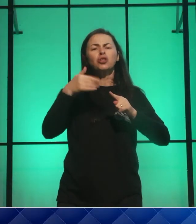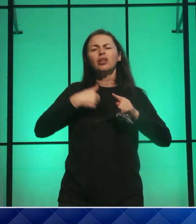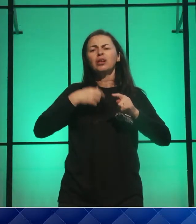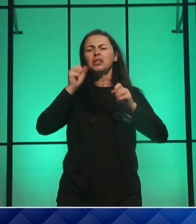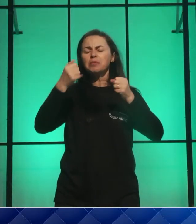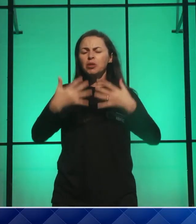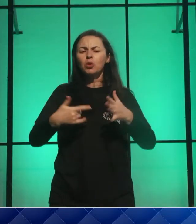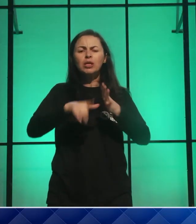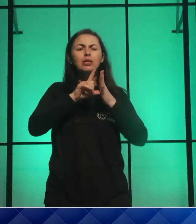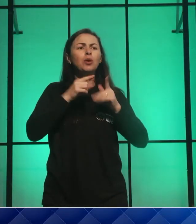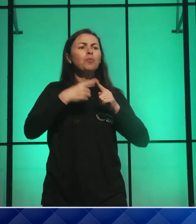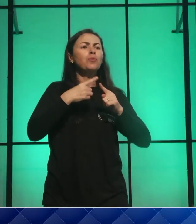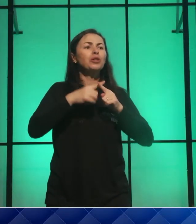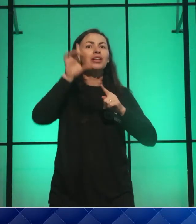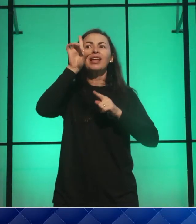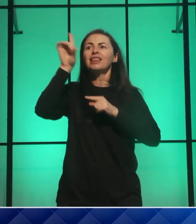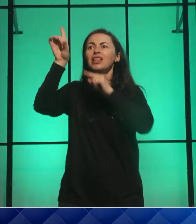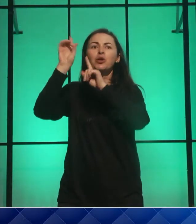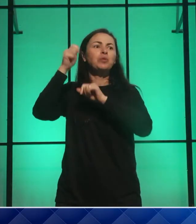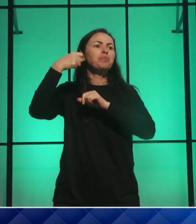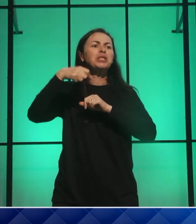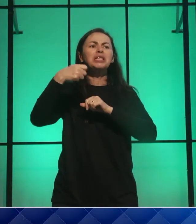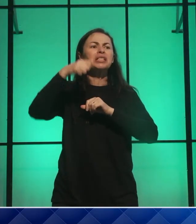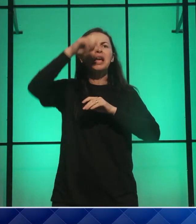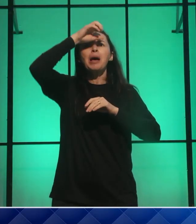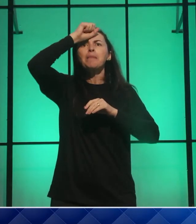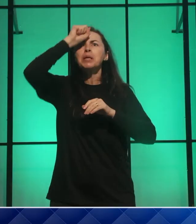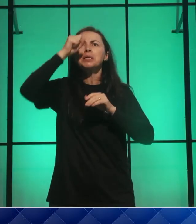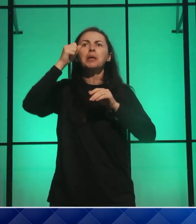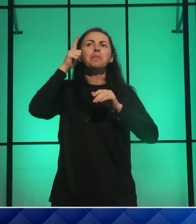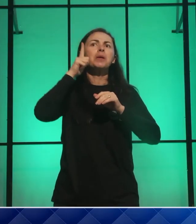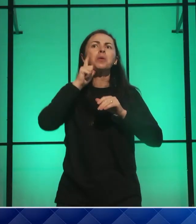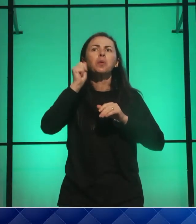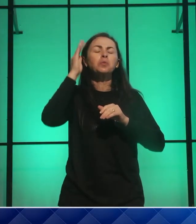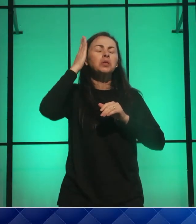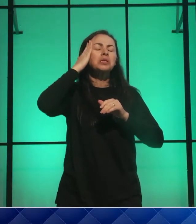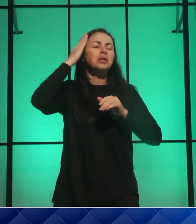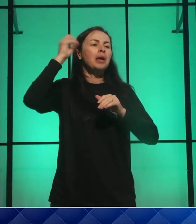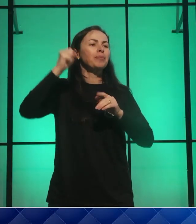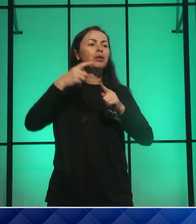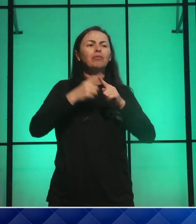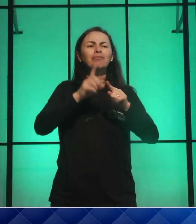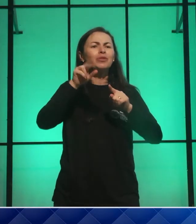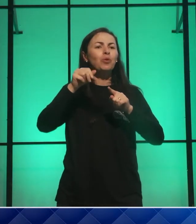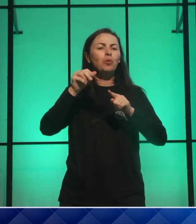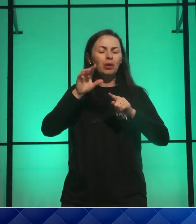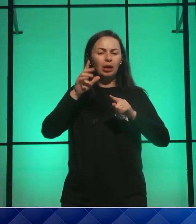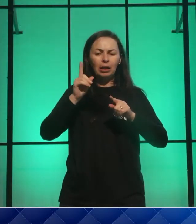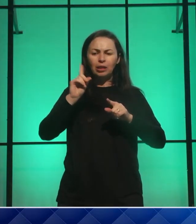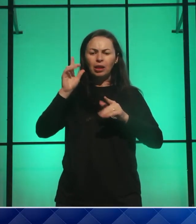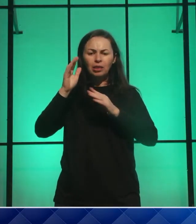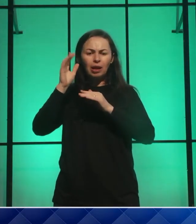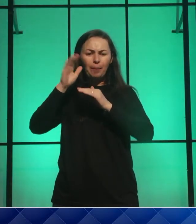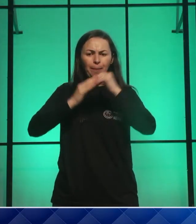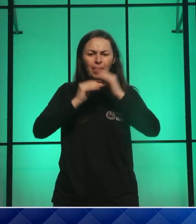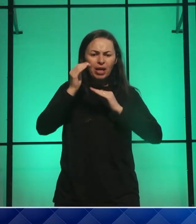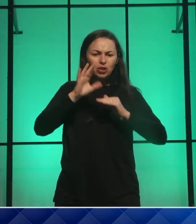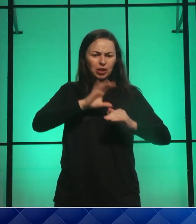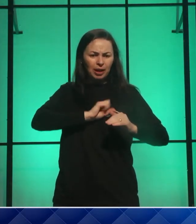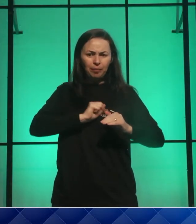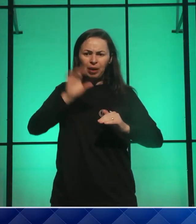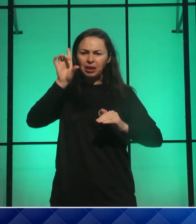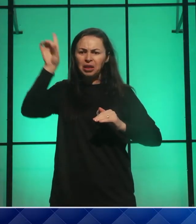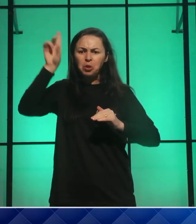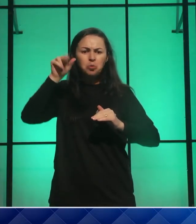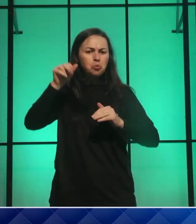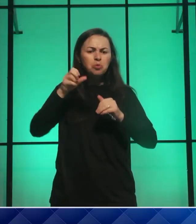precisou aprender para ser sábio. Ele não precisou aprender a amar. Ele é amor. O nosso Deus